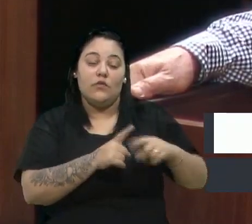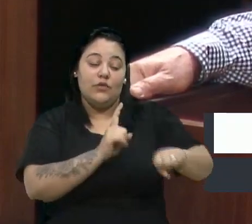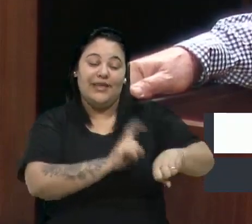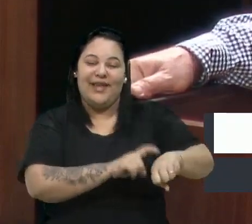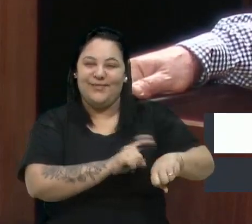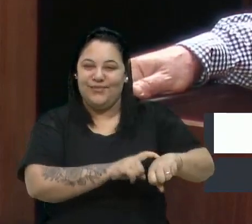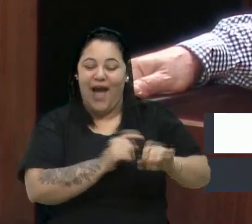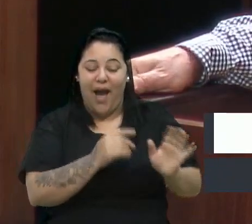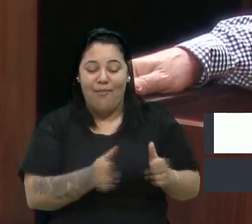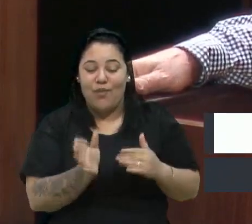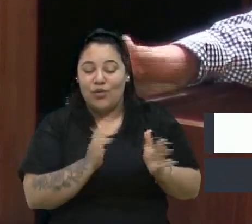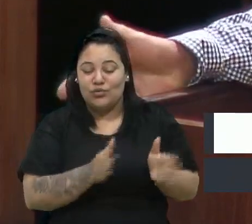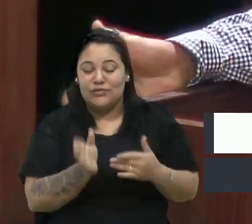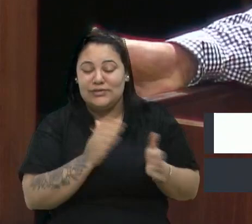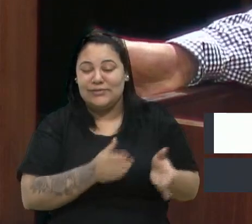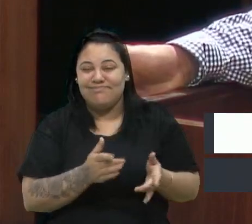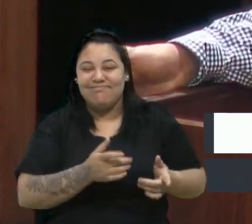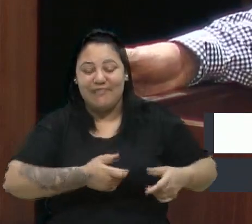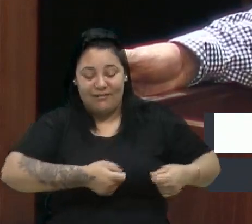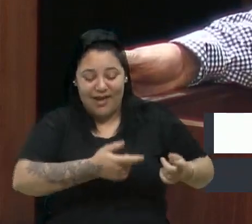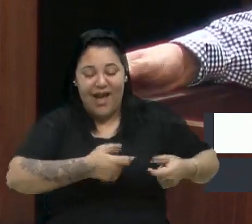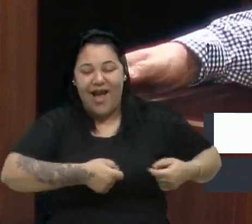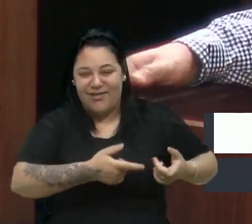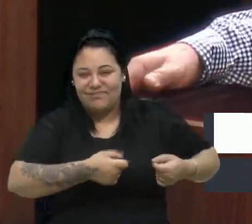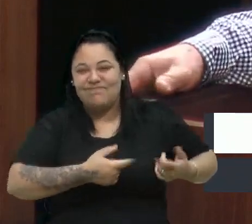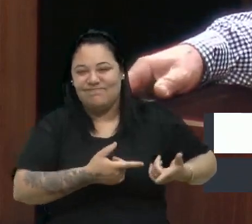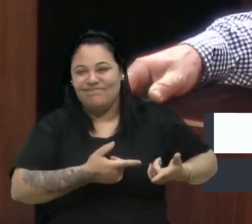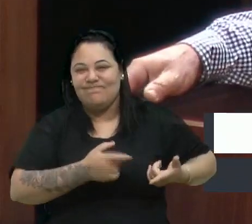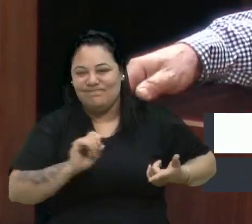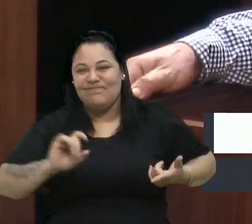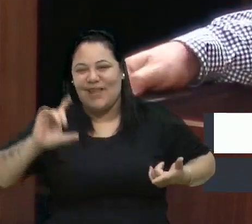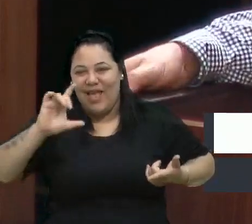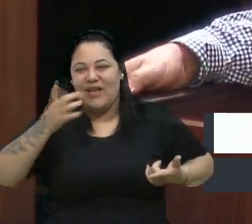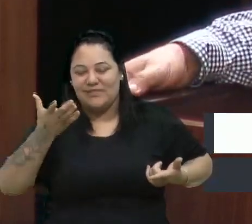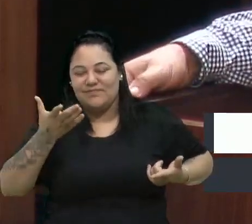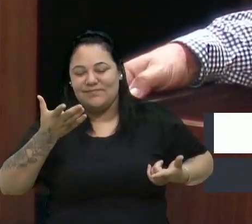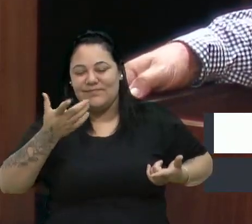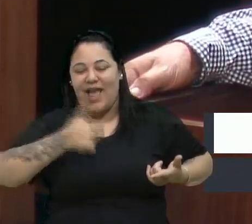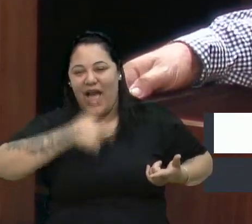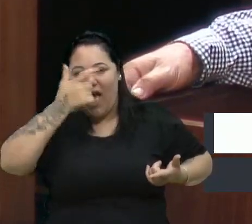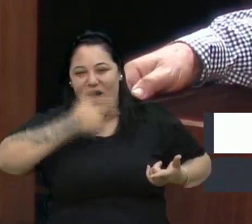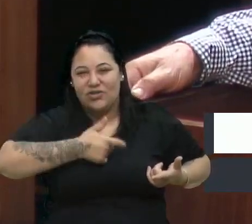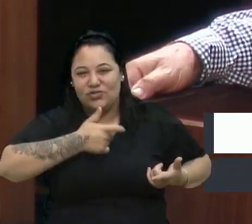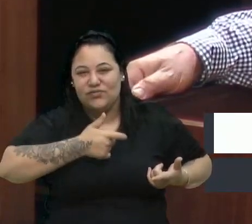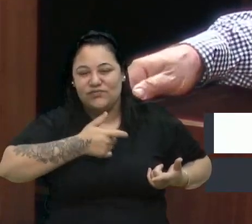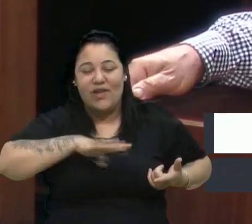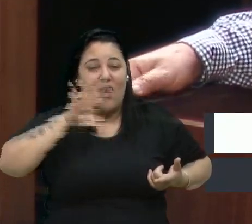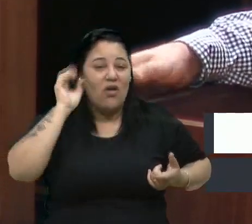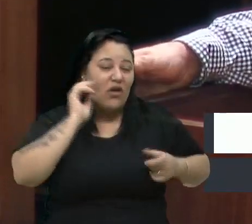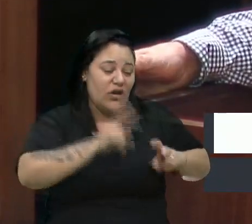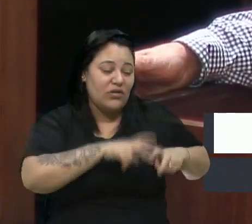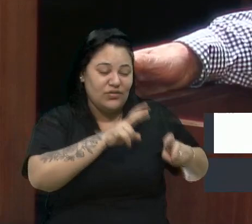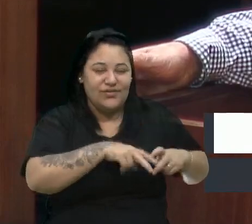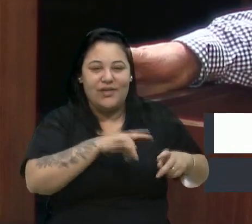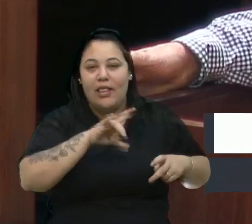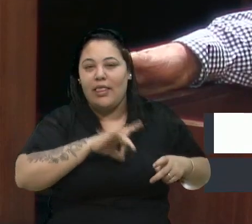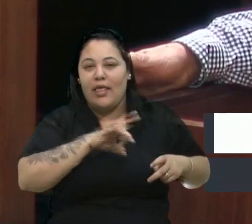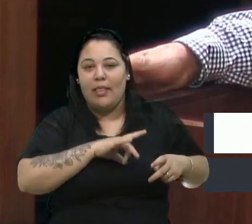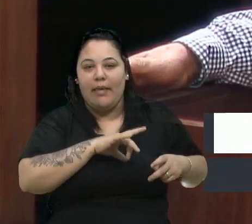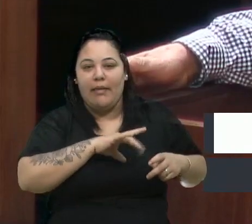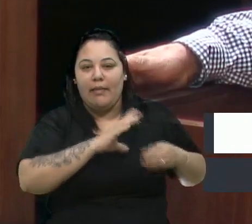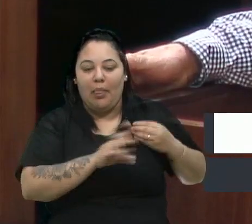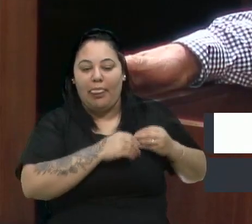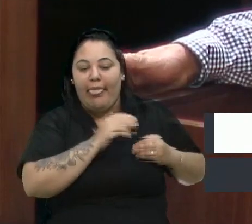produção pode ser mais escassa, e provavelmente a gente vai ouvir, o agricultor está ganhando mais, isso, daquilo, e muitas vezes a